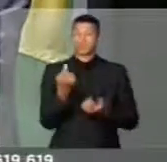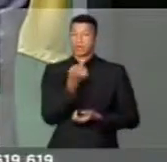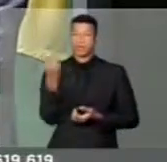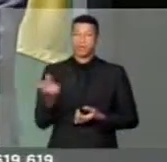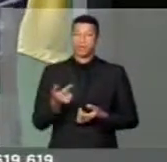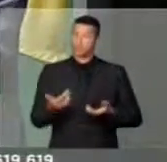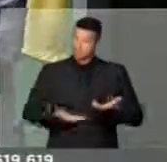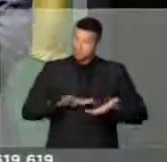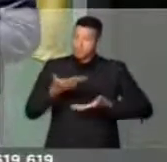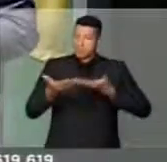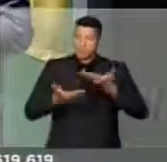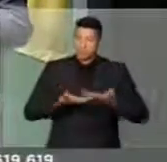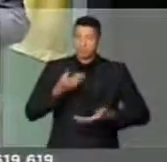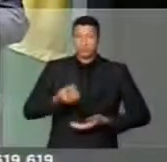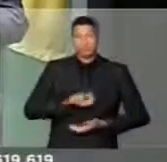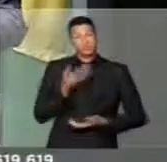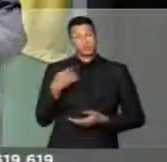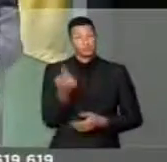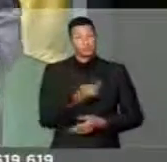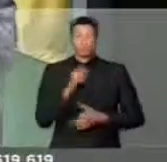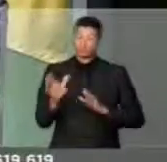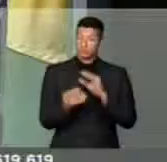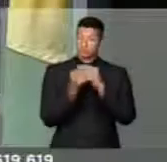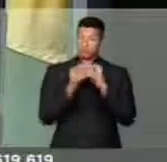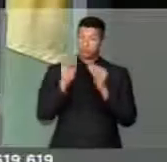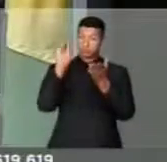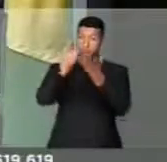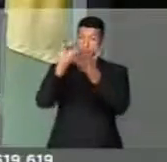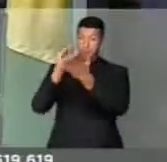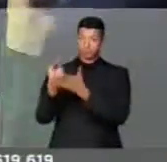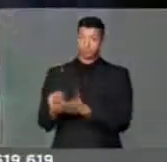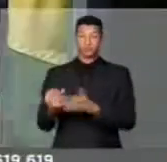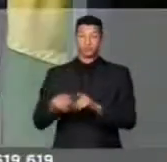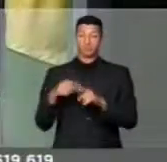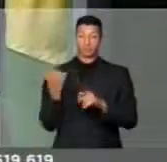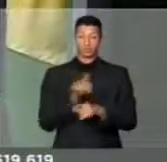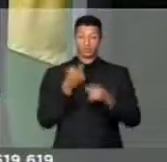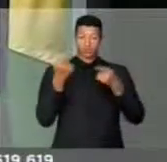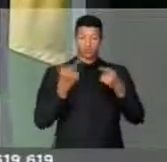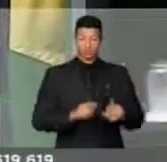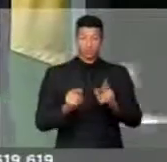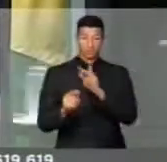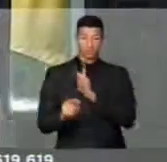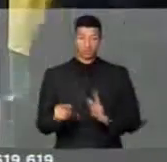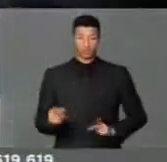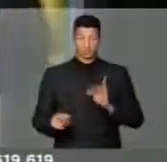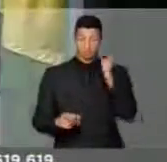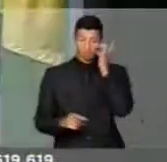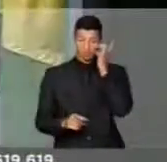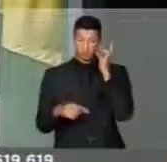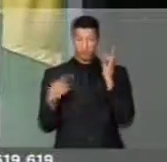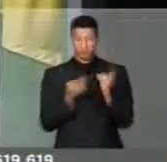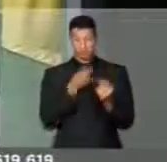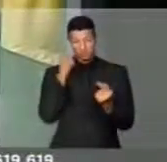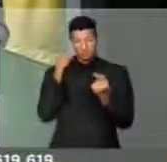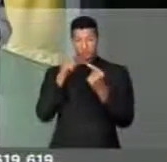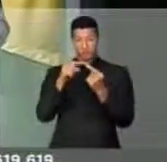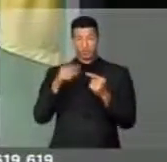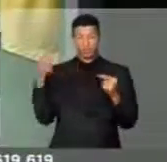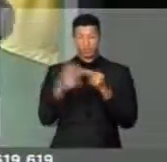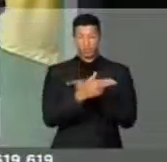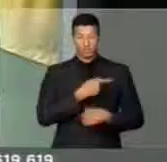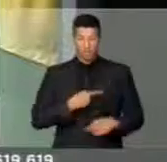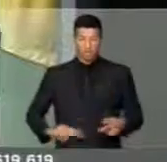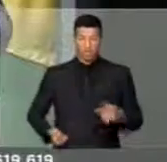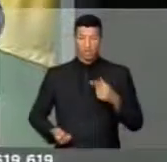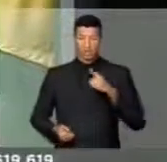a sua posição. Nós colocamos que somos contra a presidente Dilma, somos favoráveis ao impeachment.